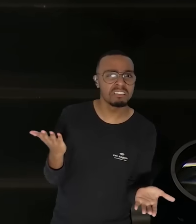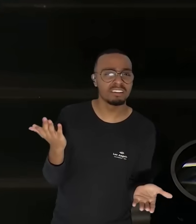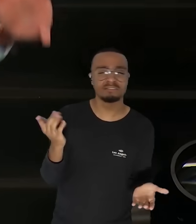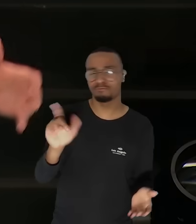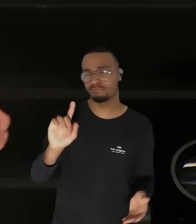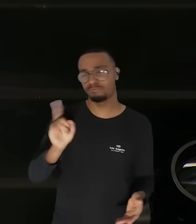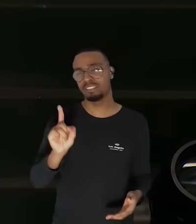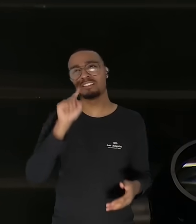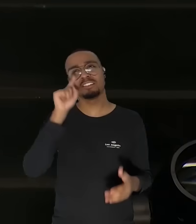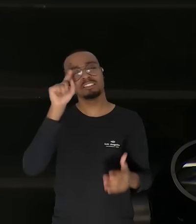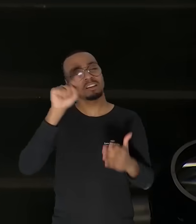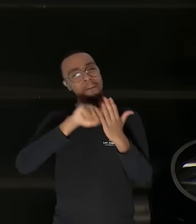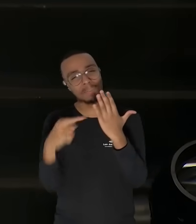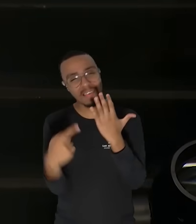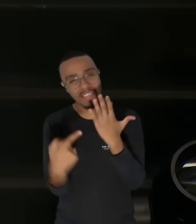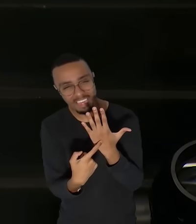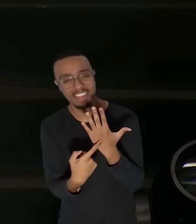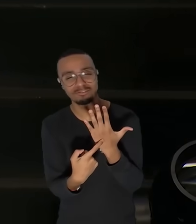densas no céu, não.